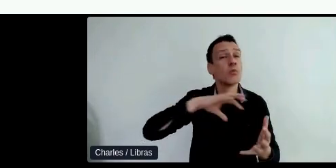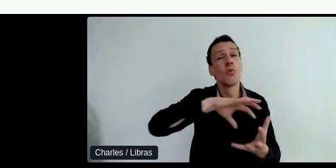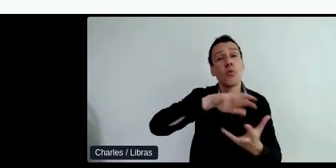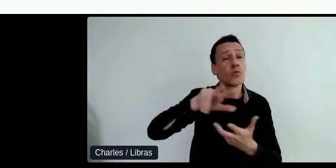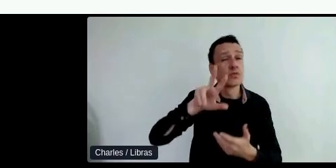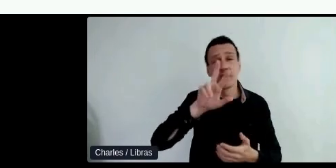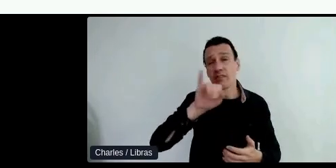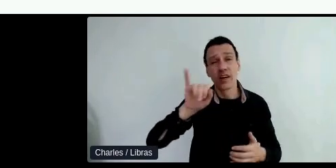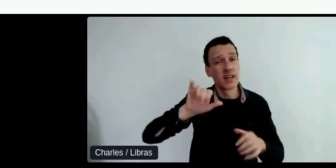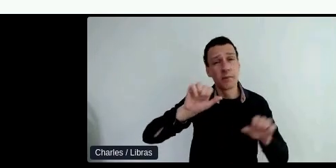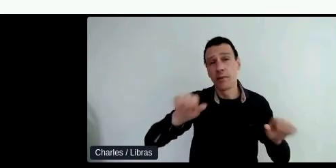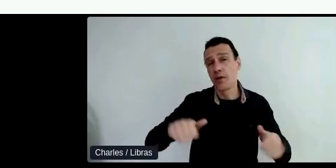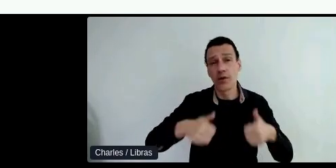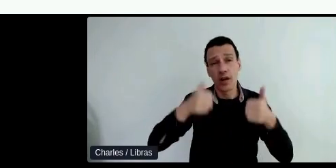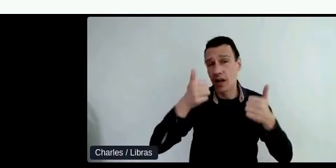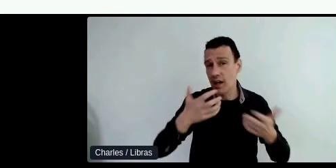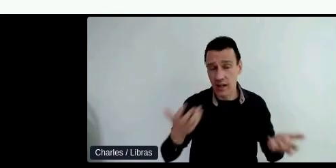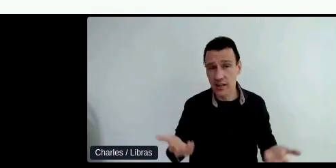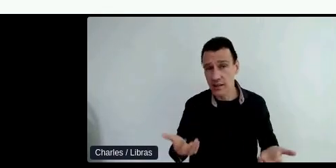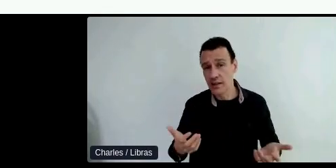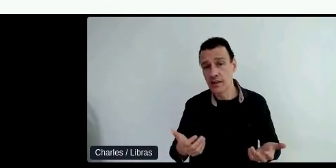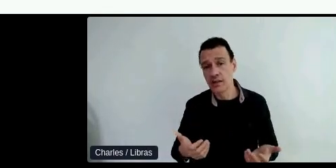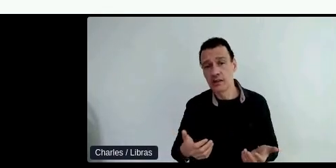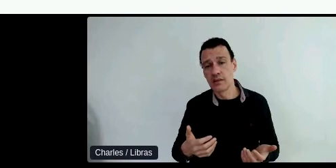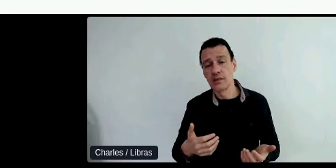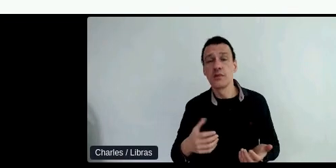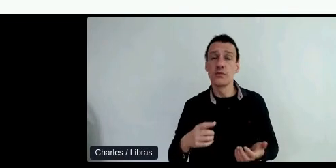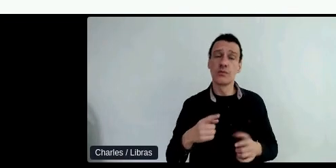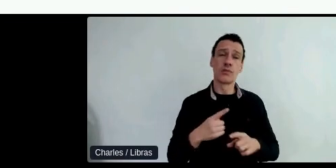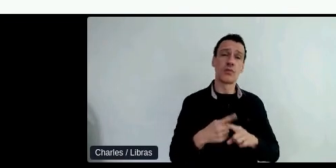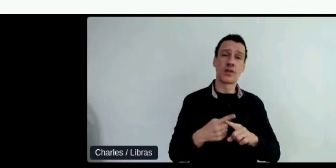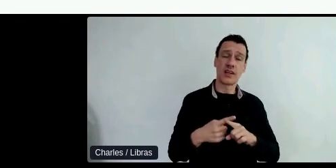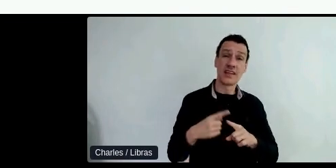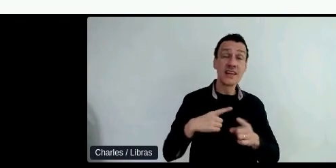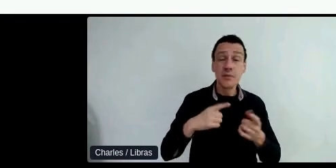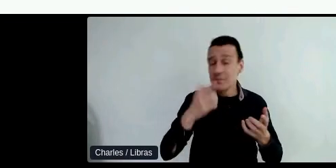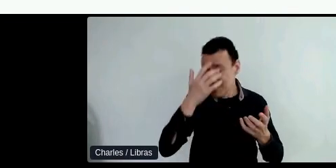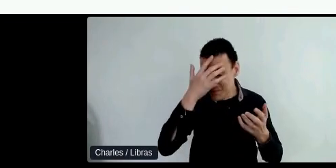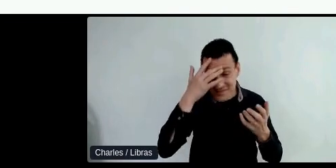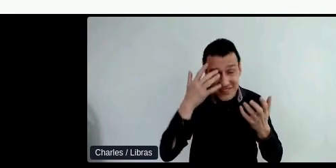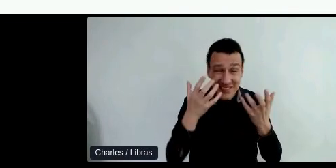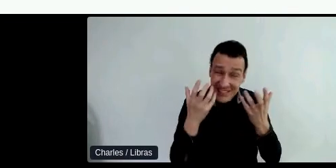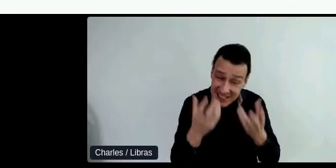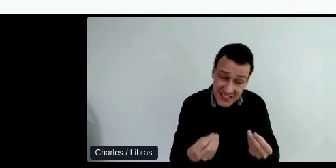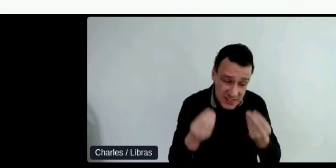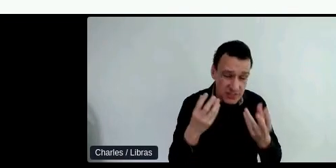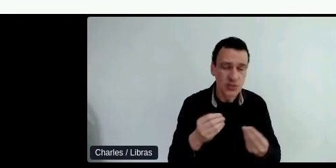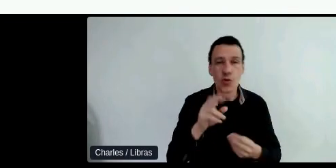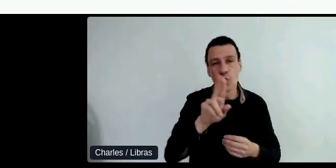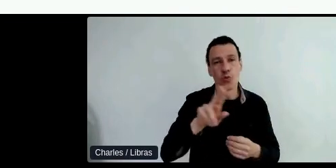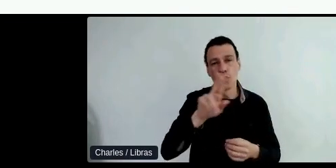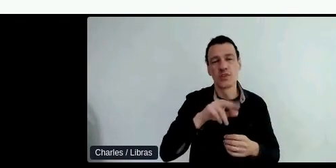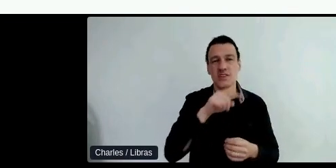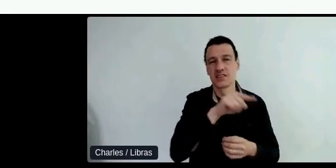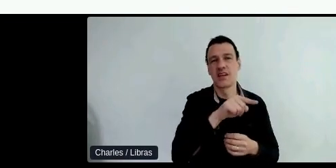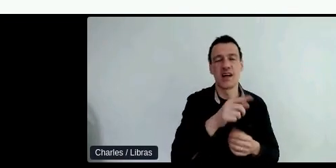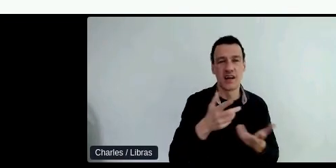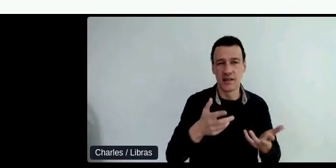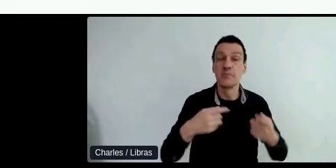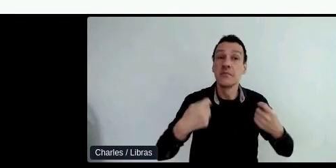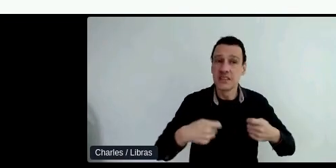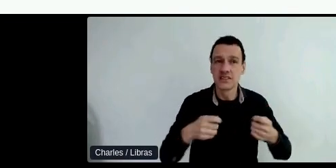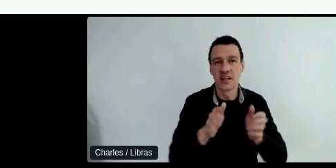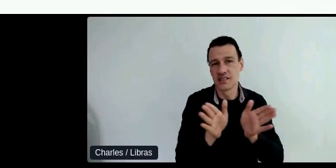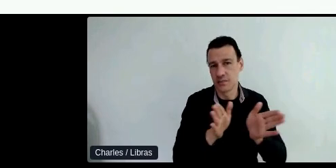Porque eu tenho esse público que utiliza disso, né? Então, eu vou atender pessoas